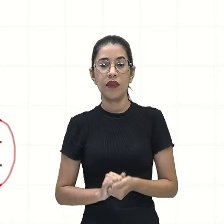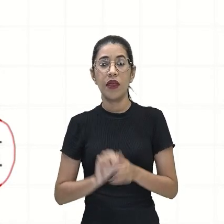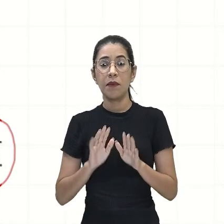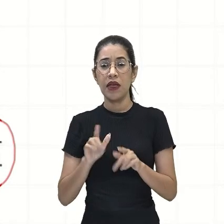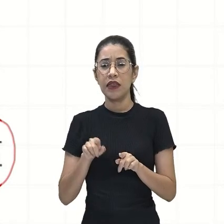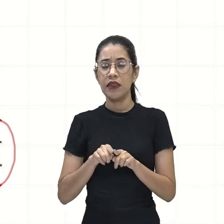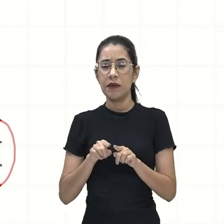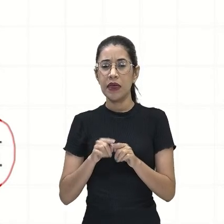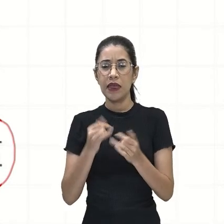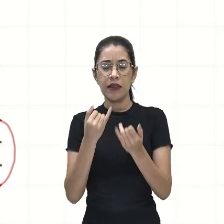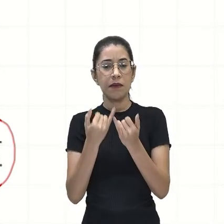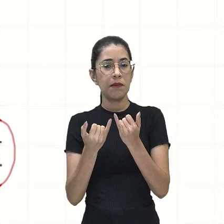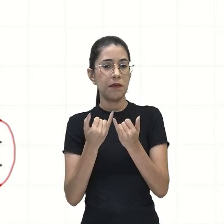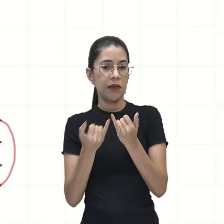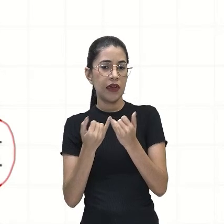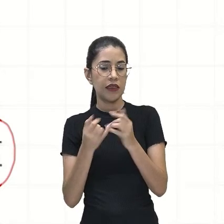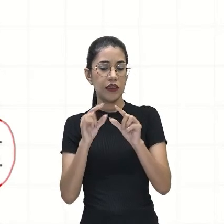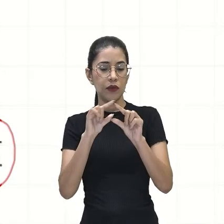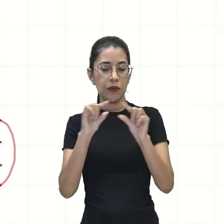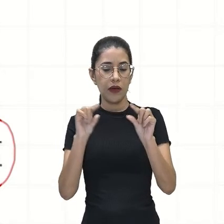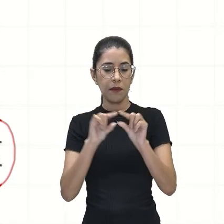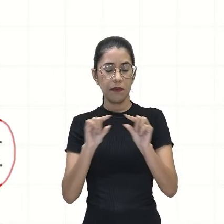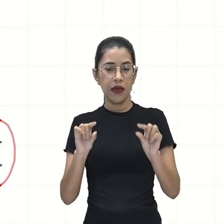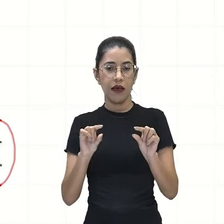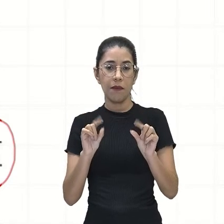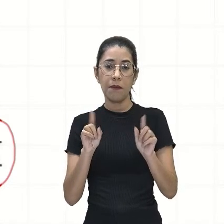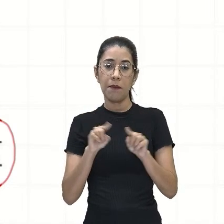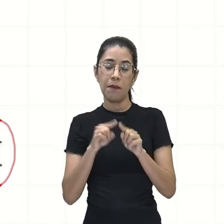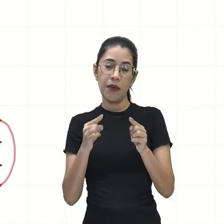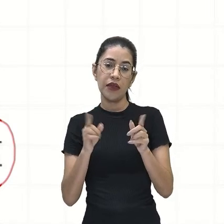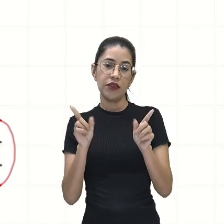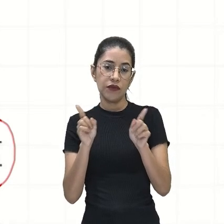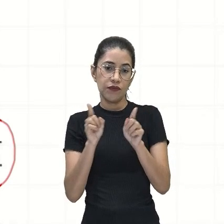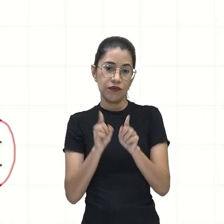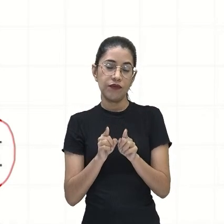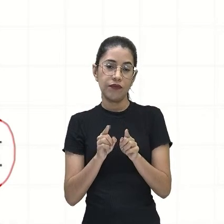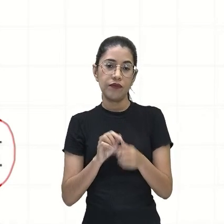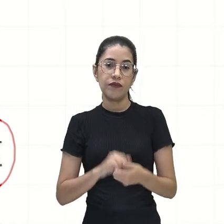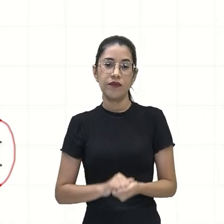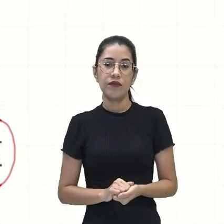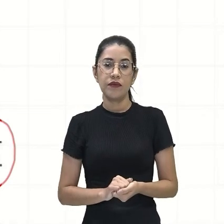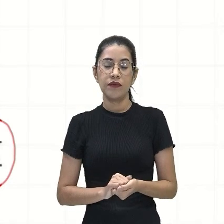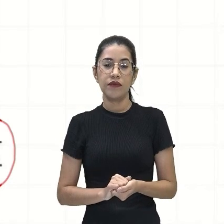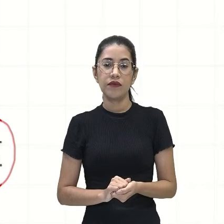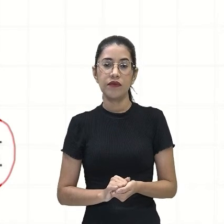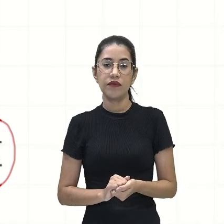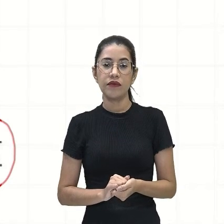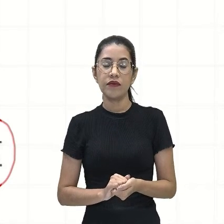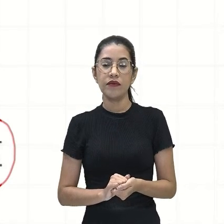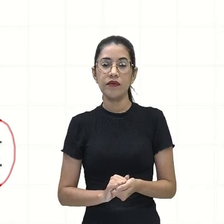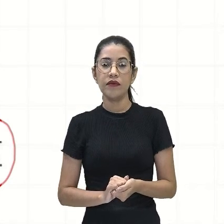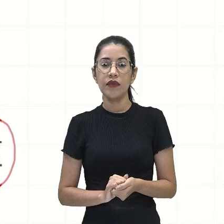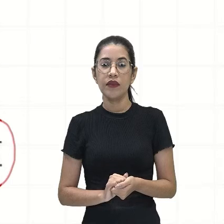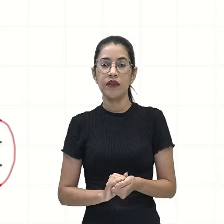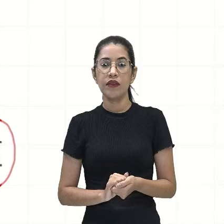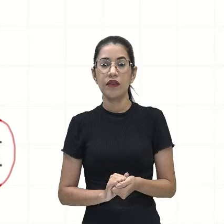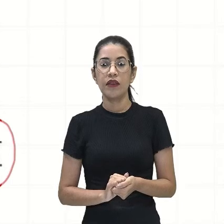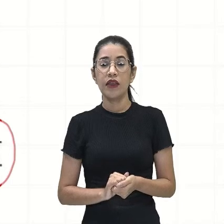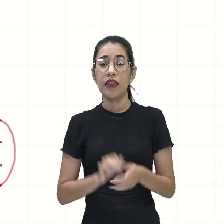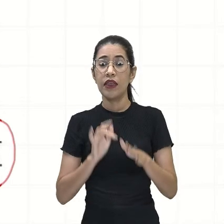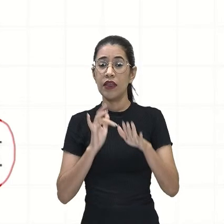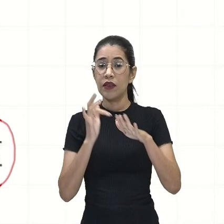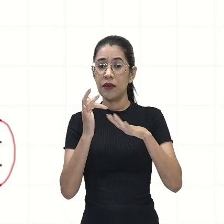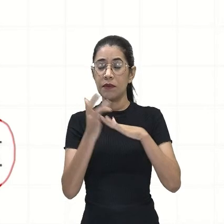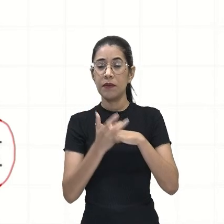muito próximo ali, a barra diminuiu, tá bom? Então, observe que esse gráfico aqui, sim, é um gráfico que nos